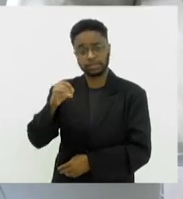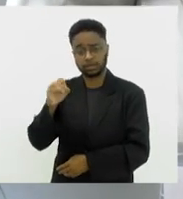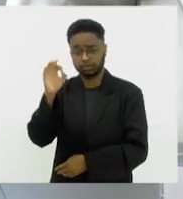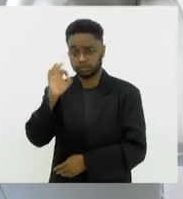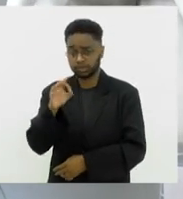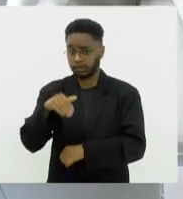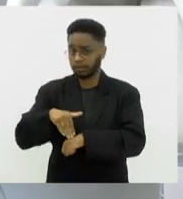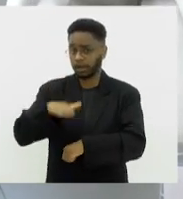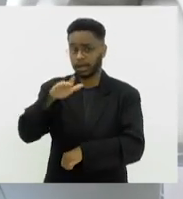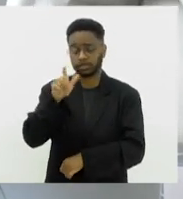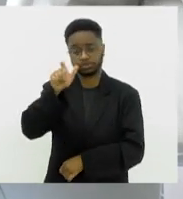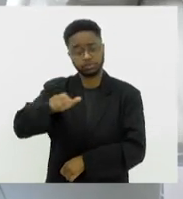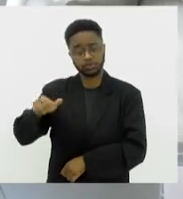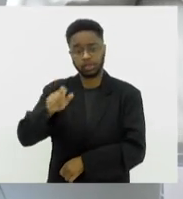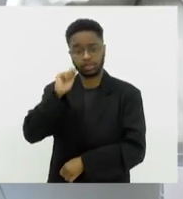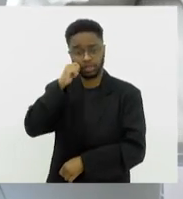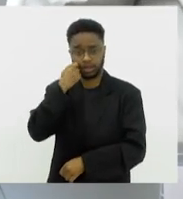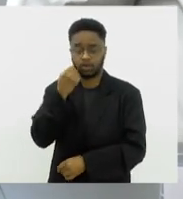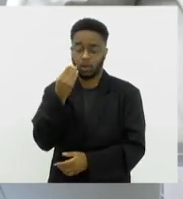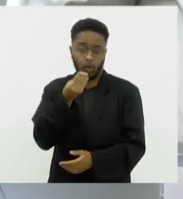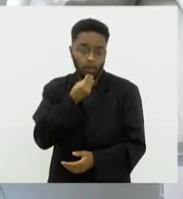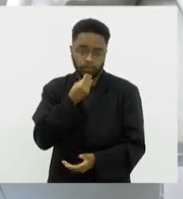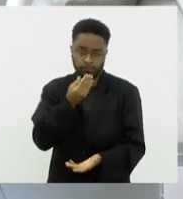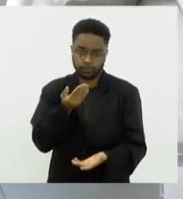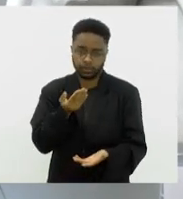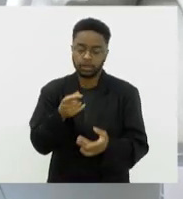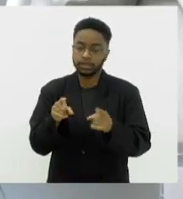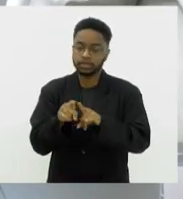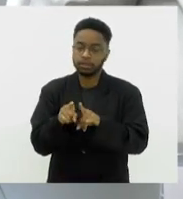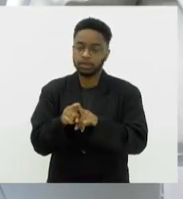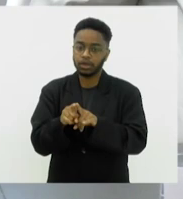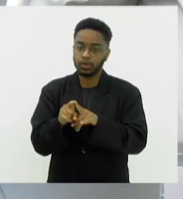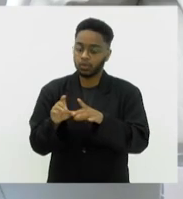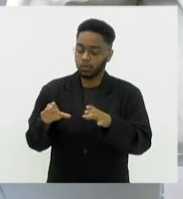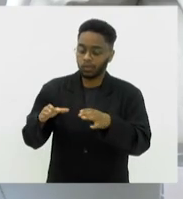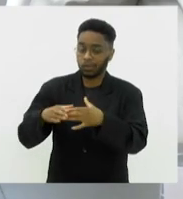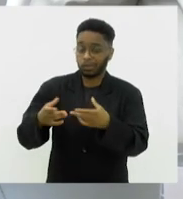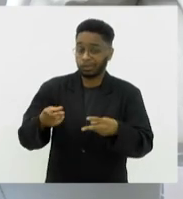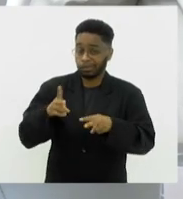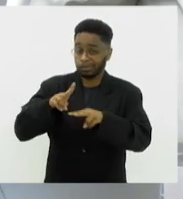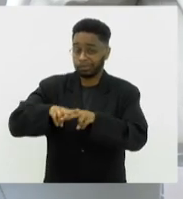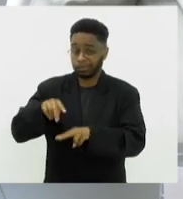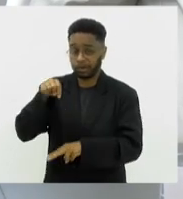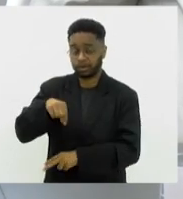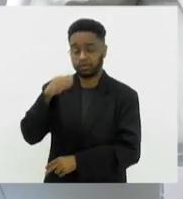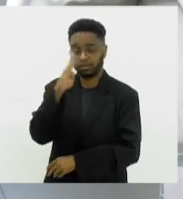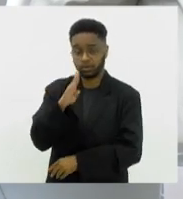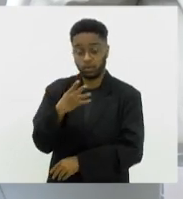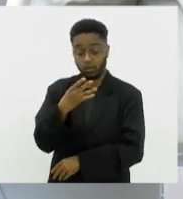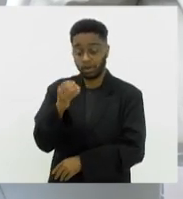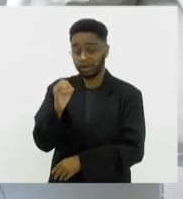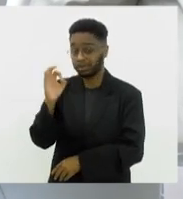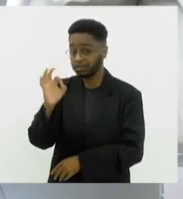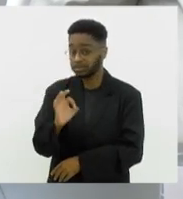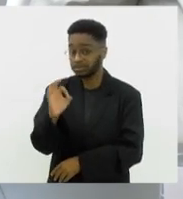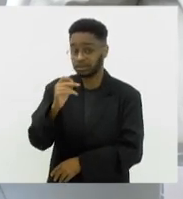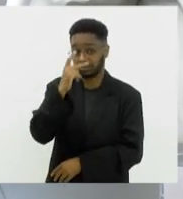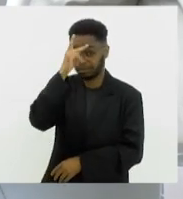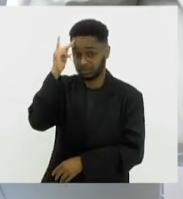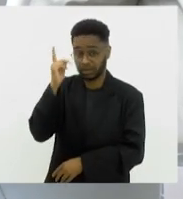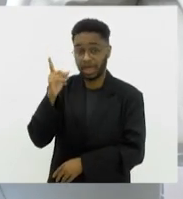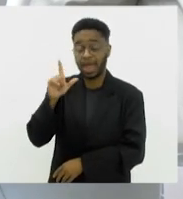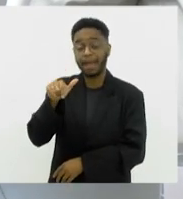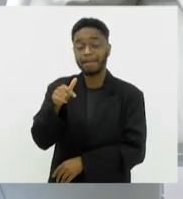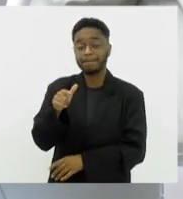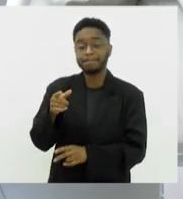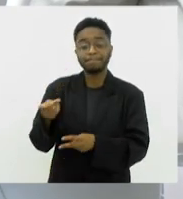negras e na massa carcerária brasileira 40% dessas pessoas são presos provisórios